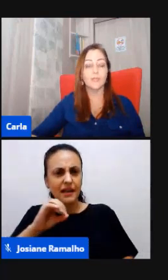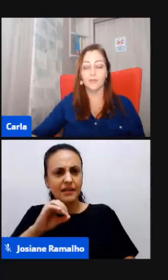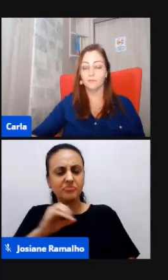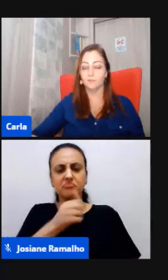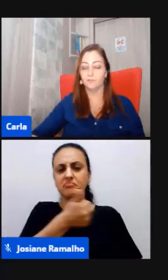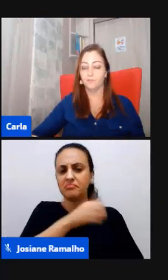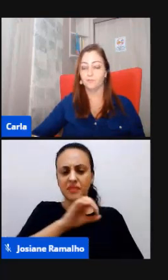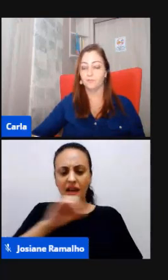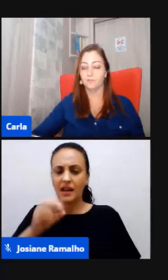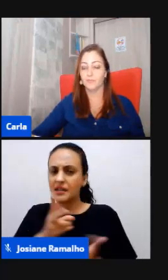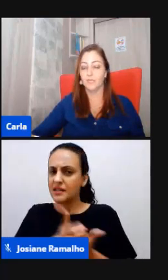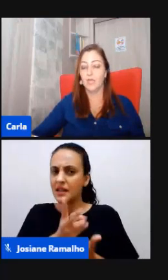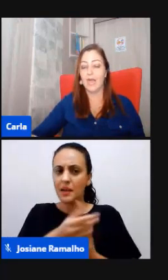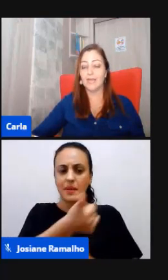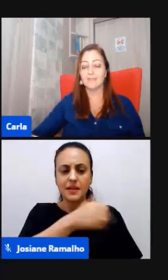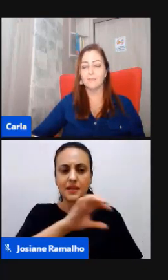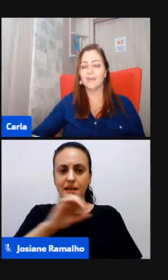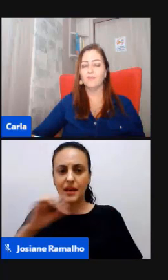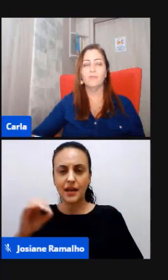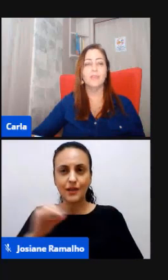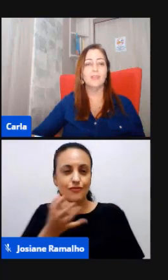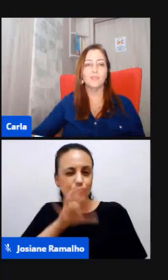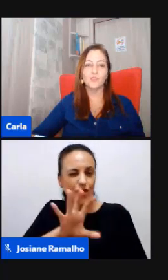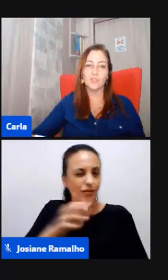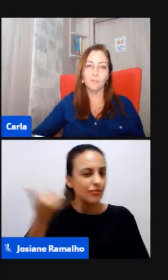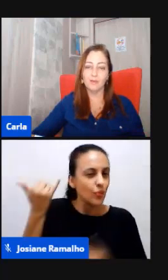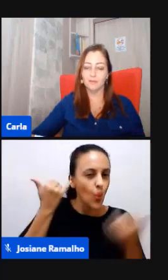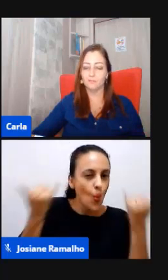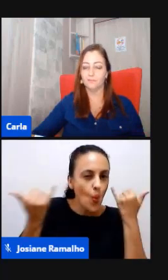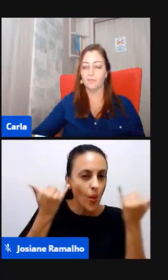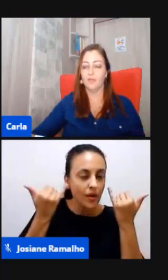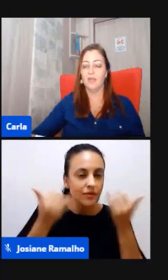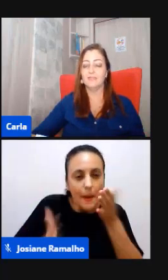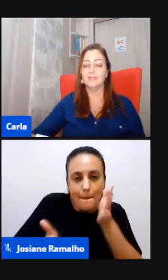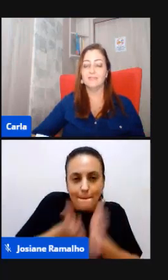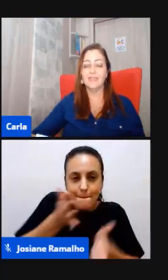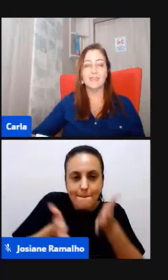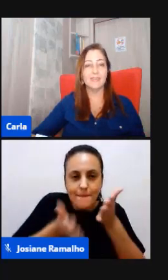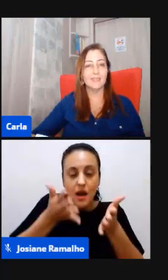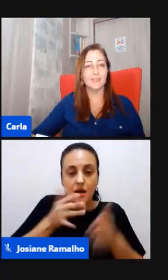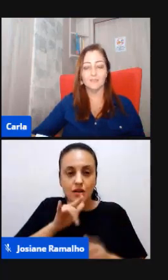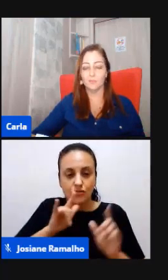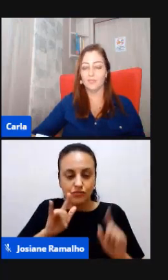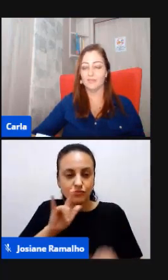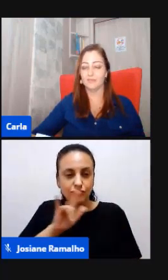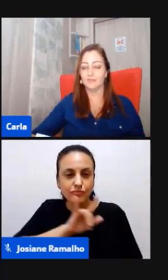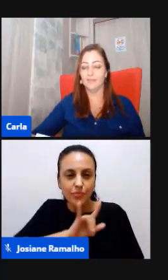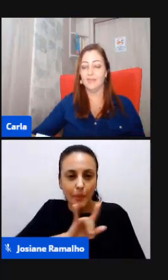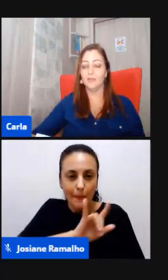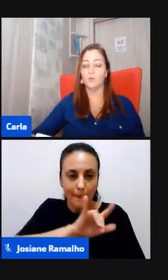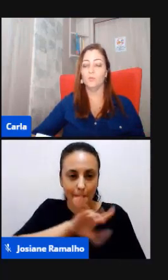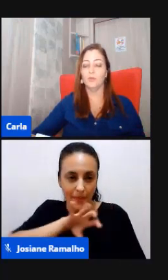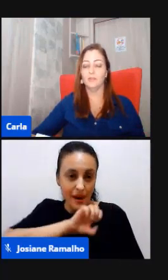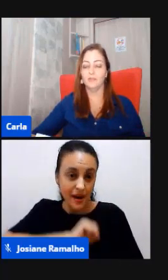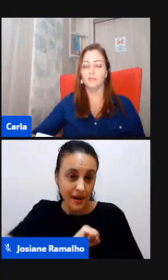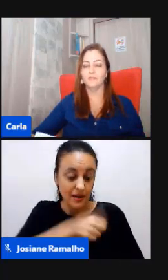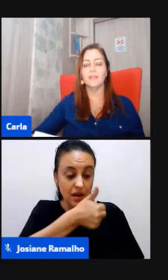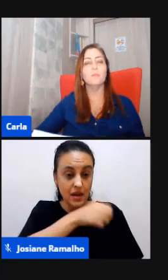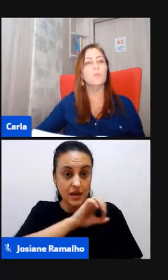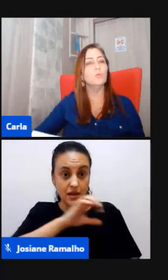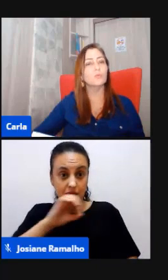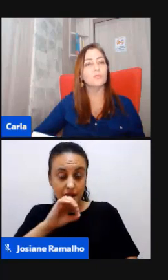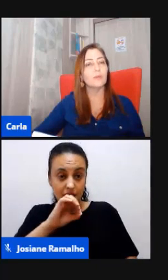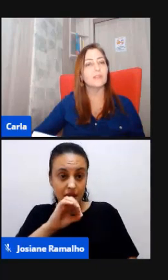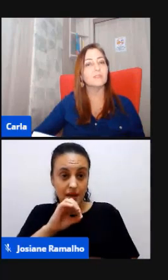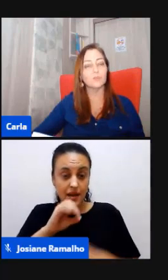de escutar. As maravilhas de amar. 100 alegrias para cantar e compreender,